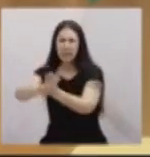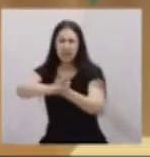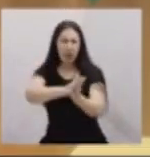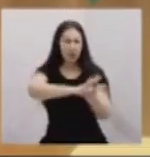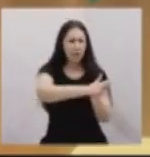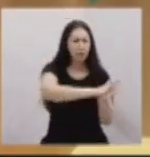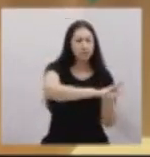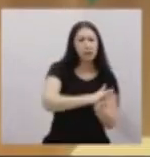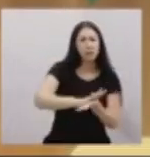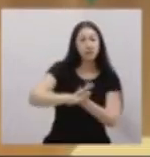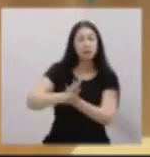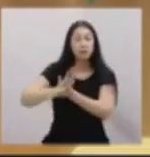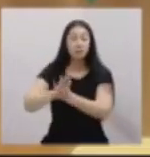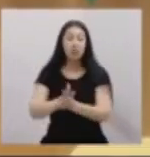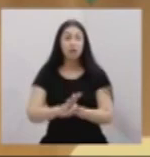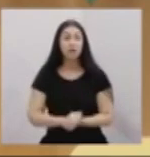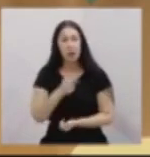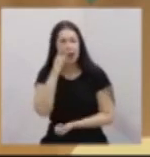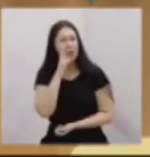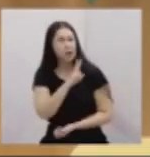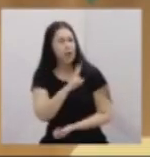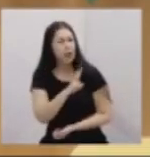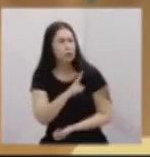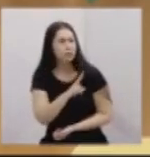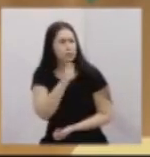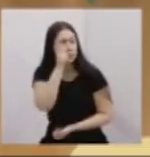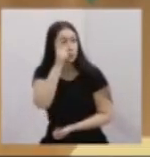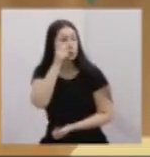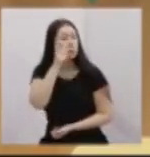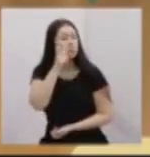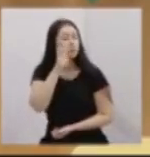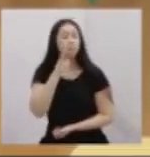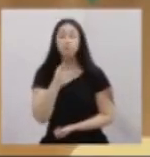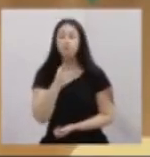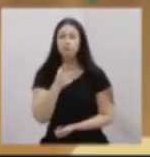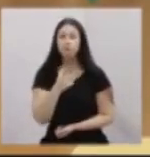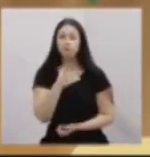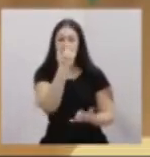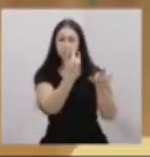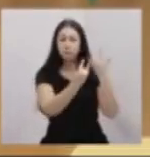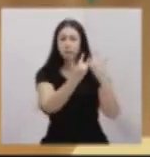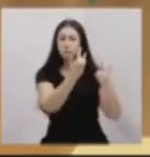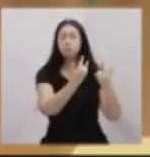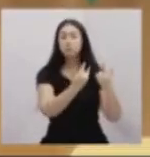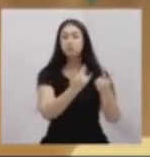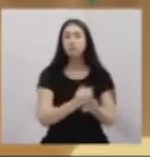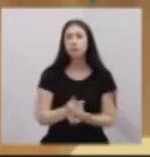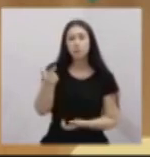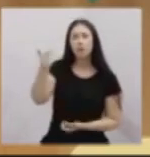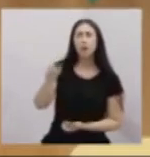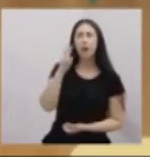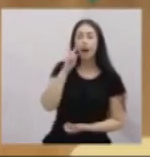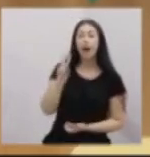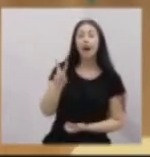um, na casa de outro, olhava para o marido de uma, já crescia o olho, opa, vou pegar aquele ali, olhava para o marido da outra,